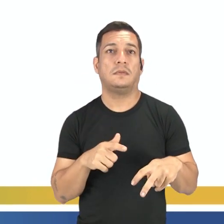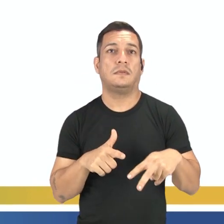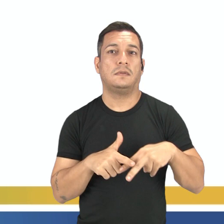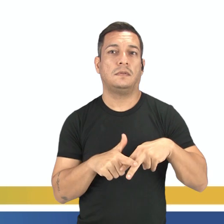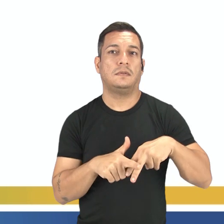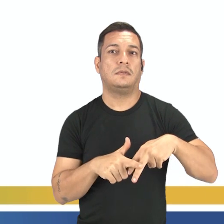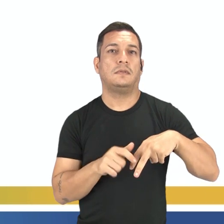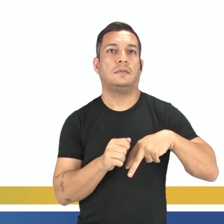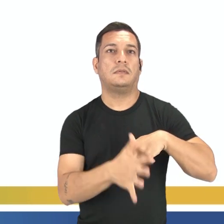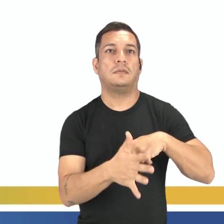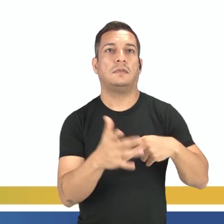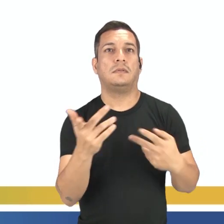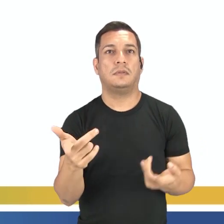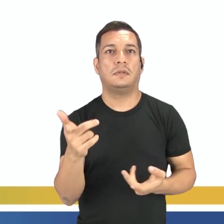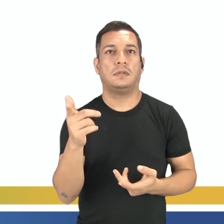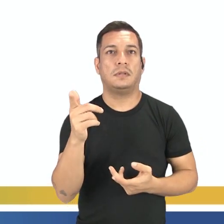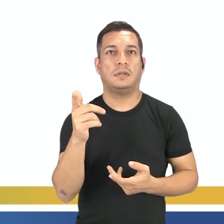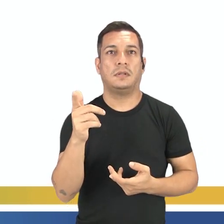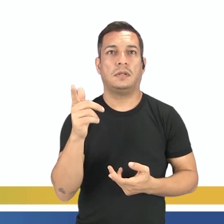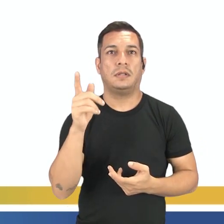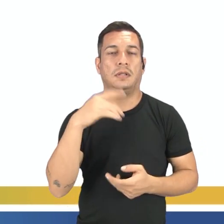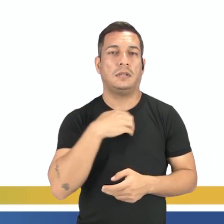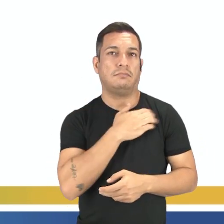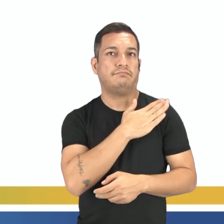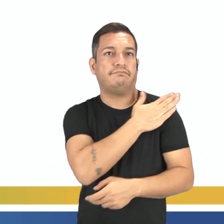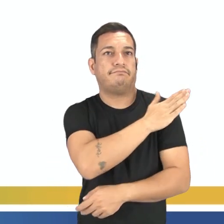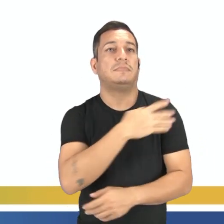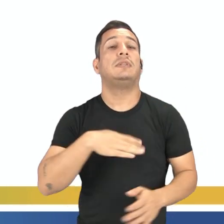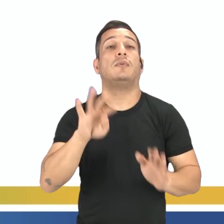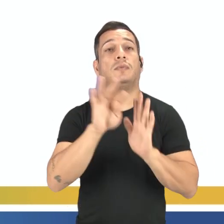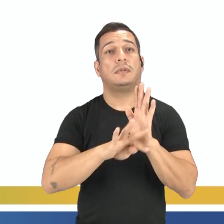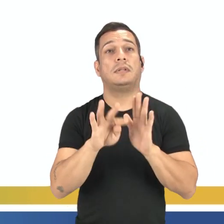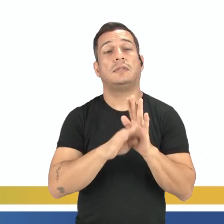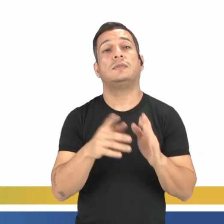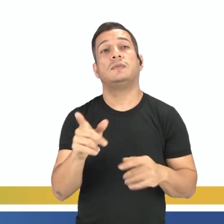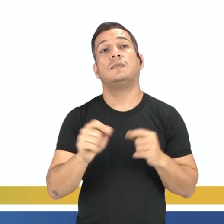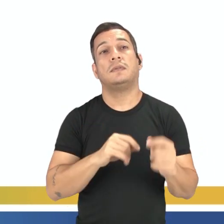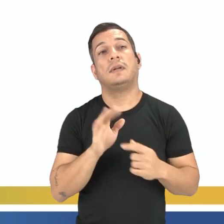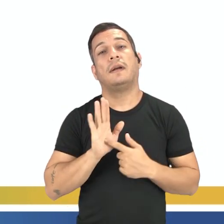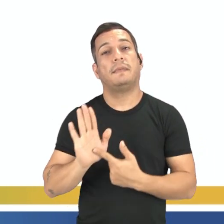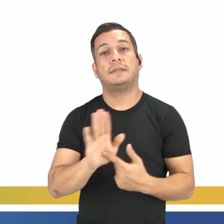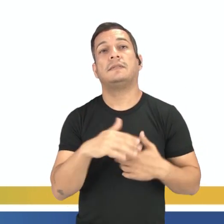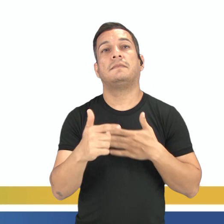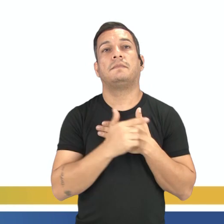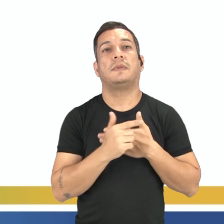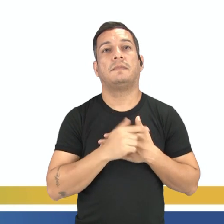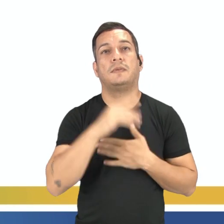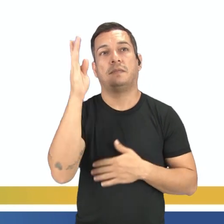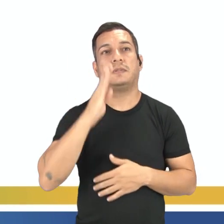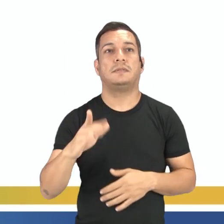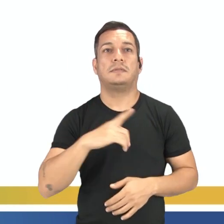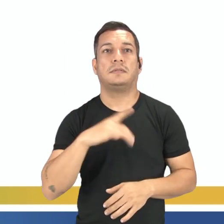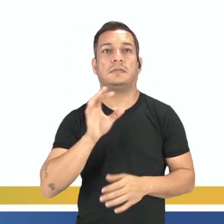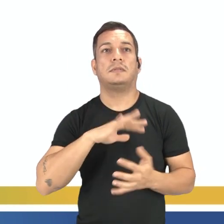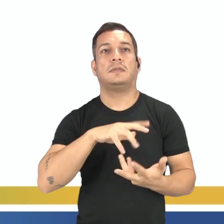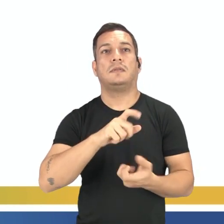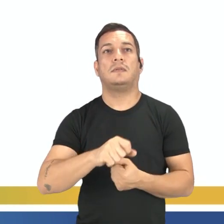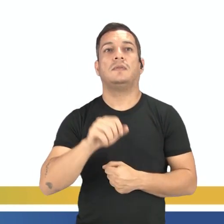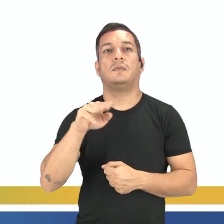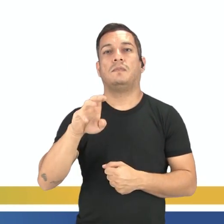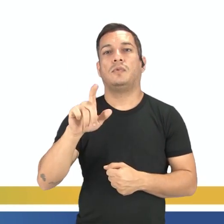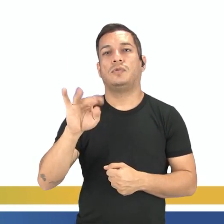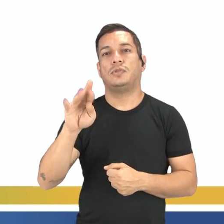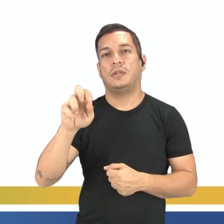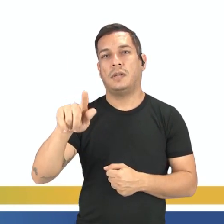O texto em questão reforça o papel que o Brasil exerce numa organização